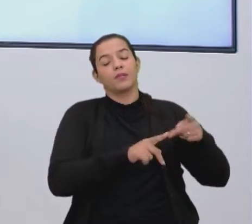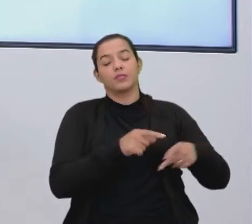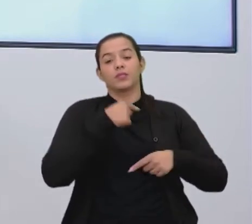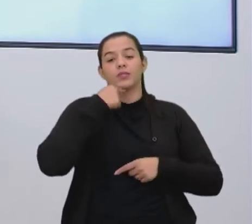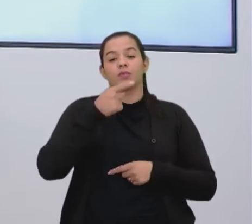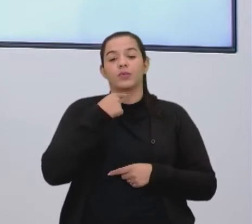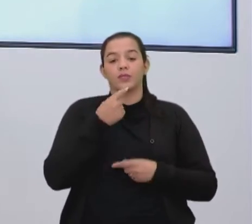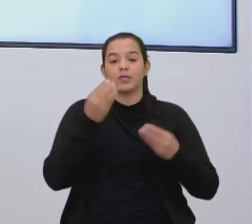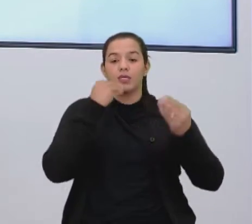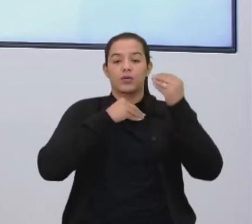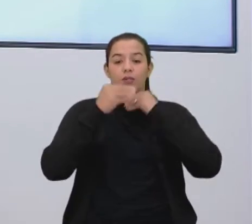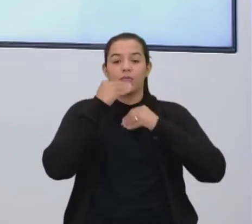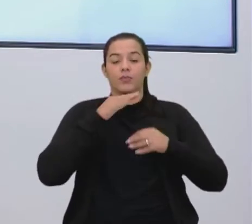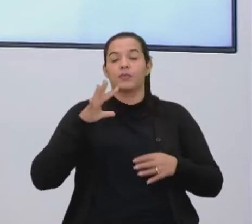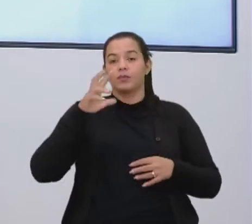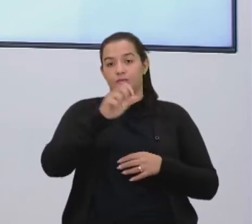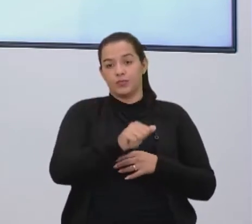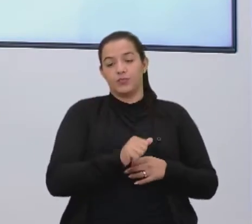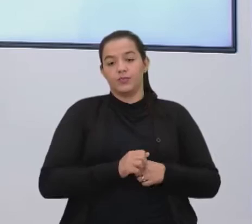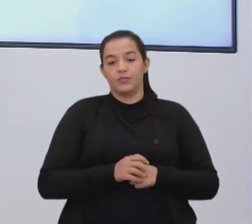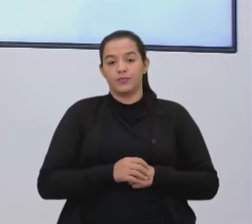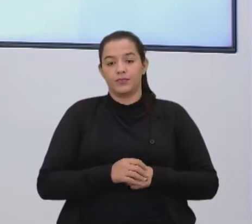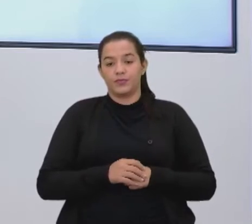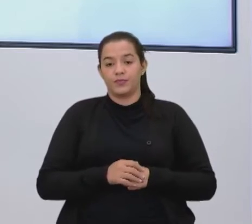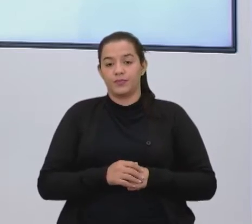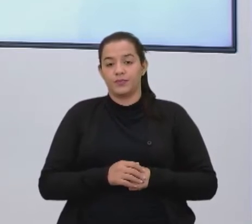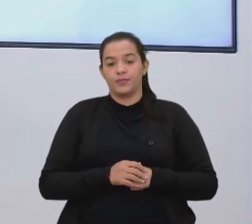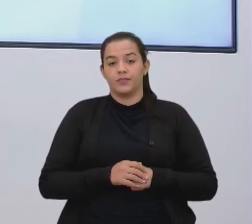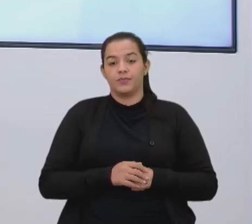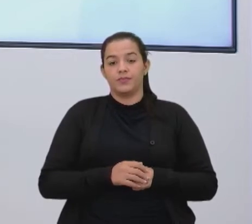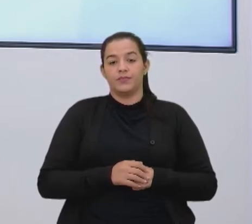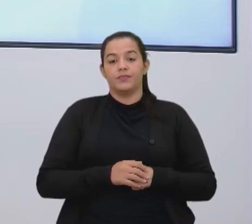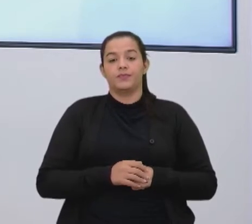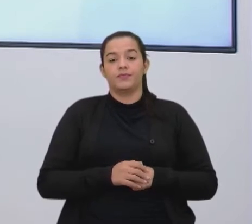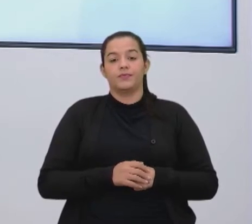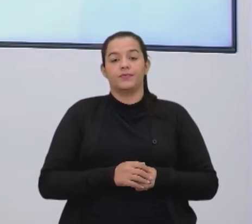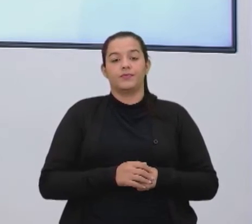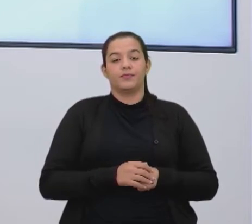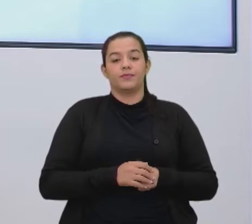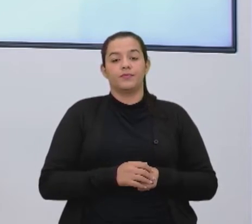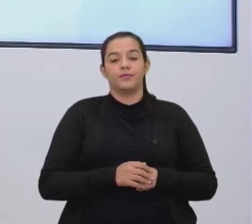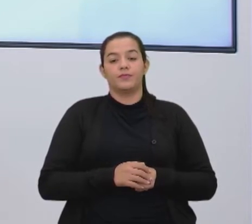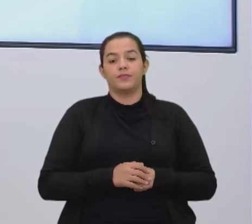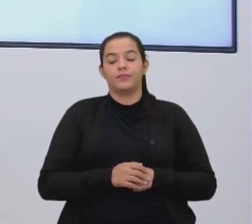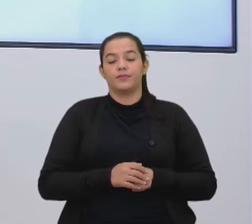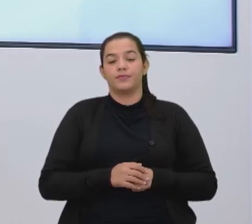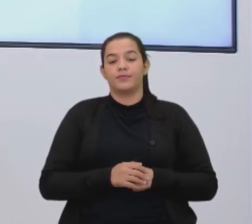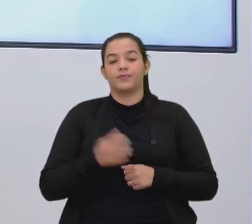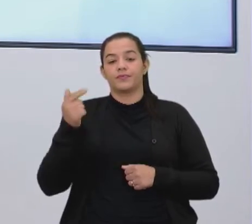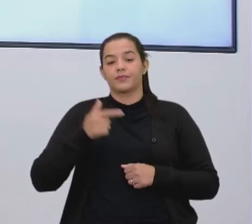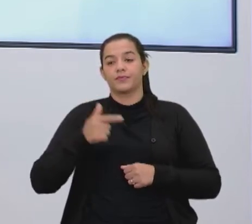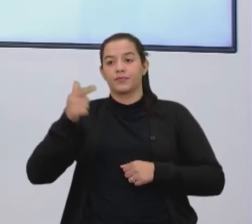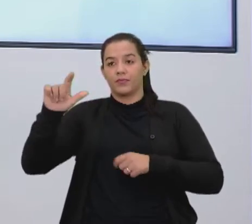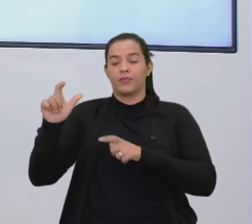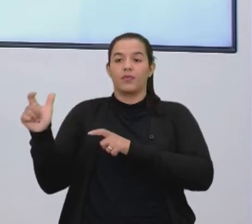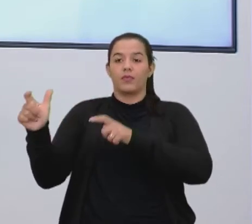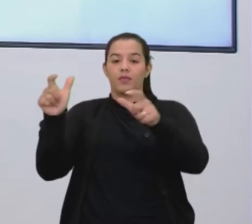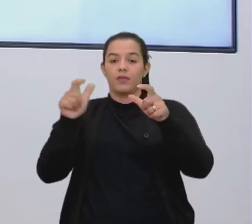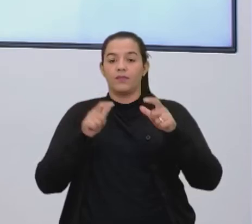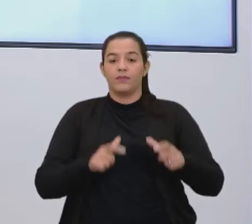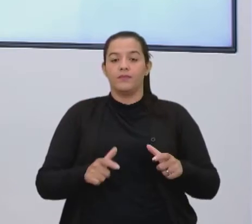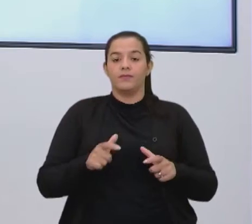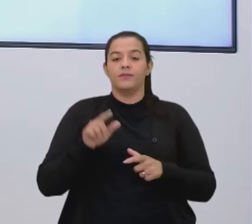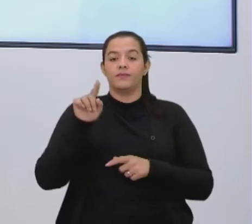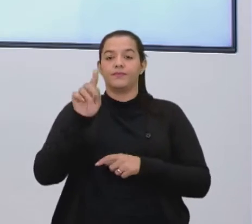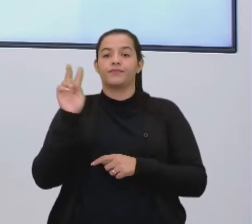de consumir tudo isso de alimento. Vamos dar esse exemplo. E aí você vai para outros lugares, por exemplo,